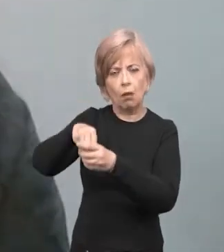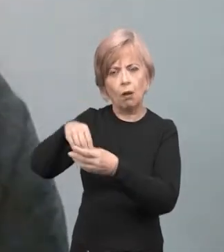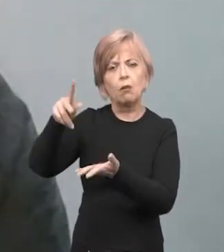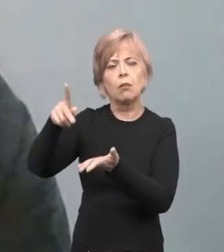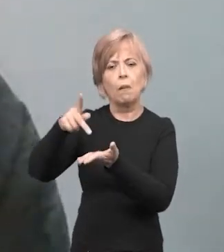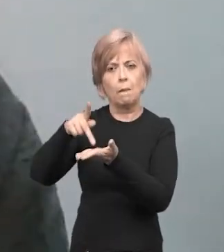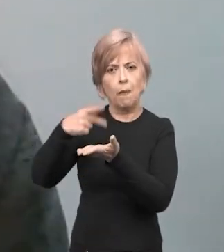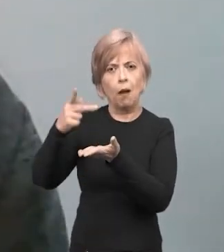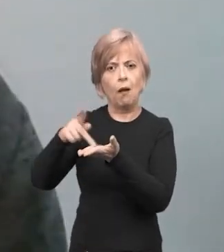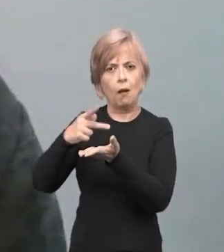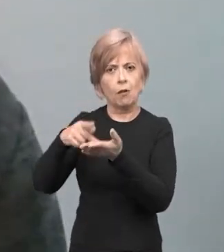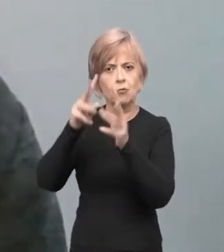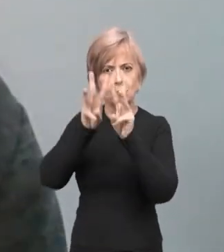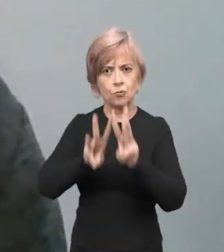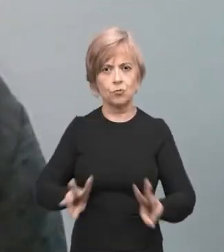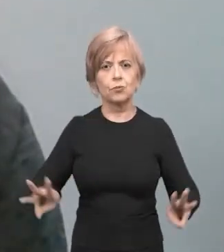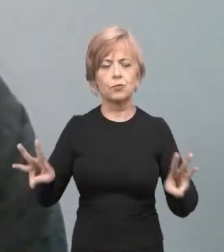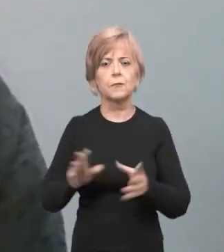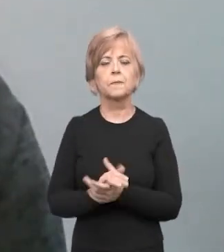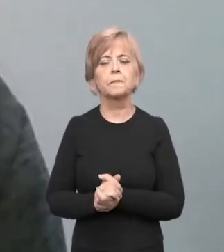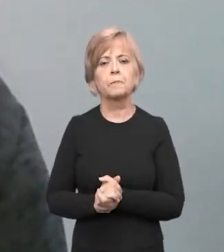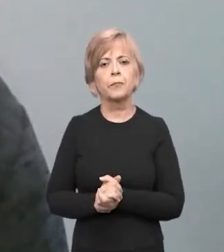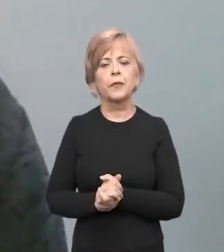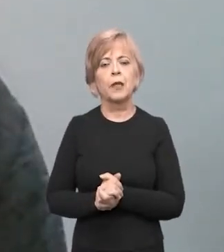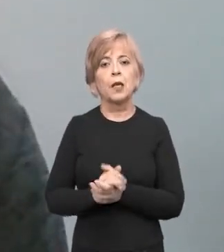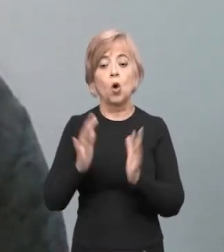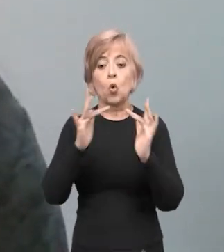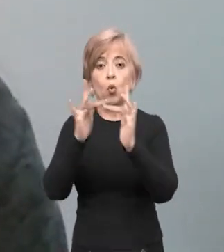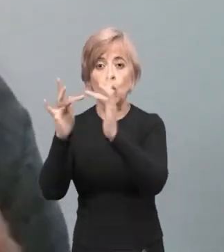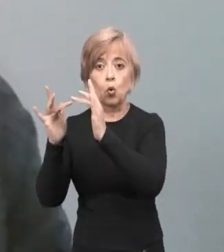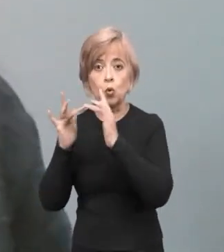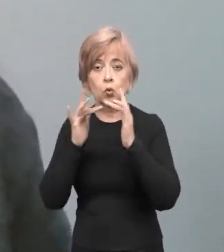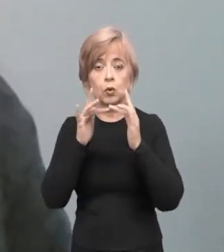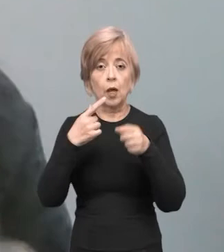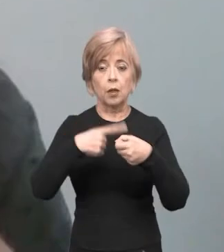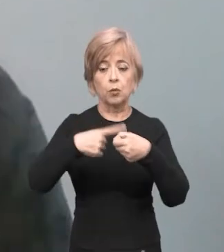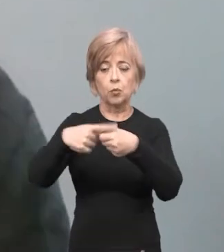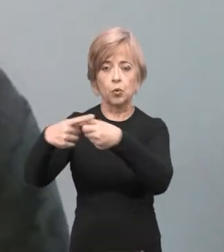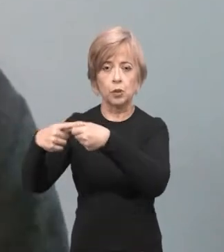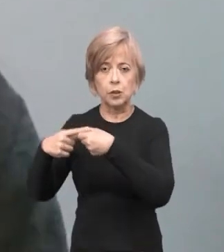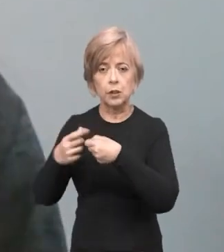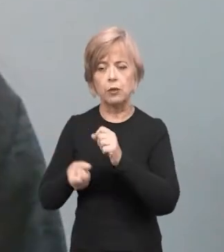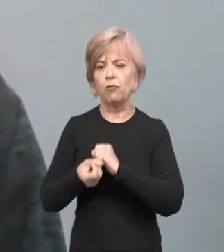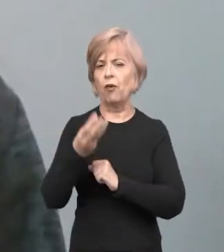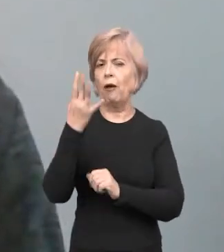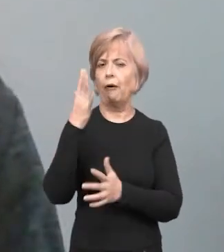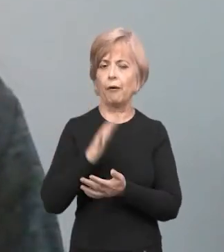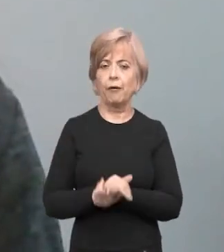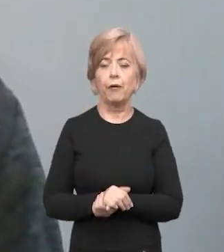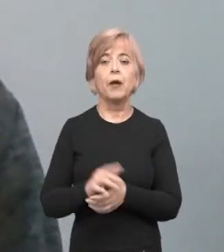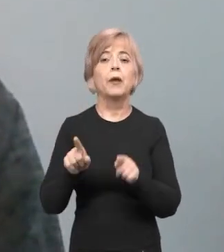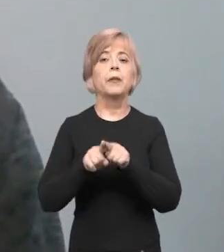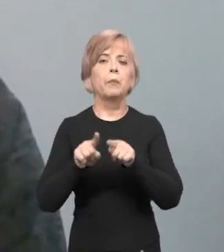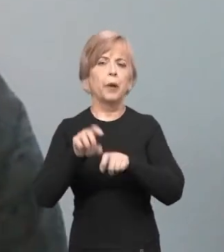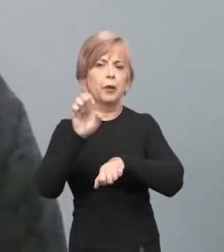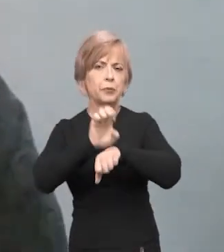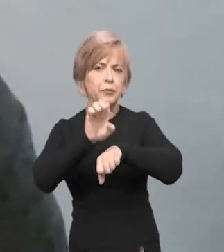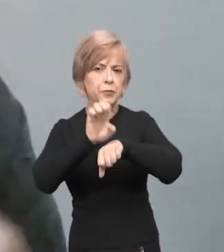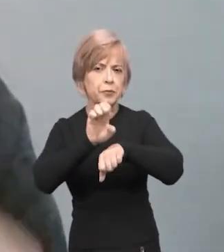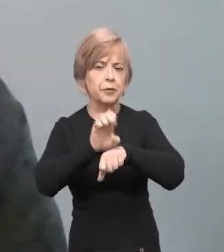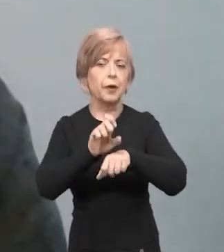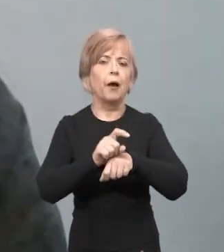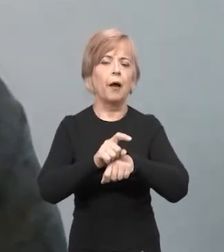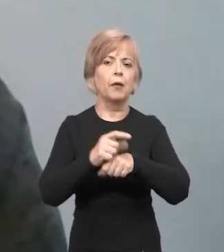página. Fizemos, né, vários contatos com o município, também fizemos contato com o Estado